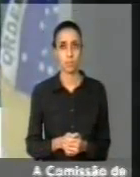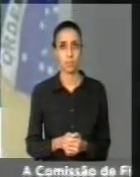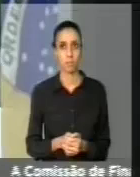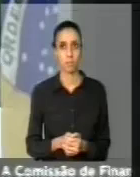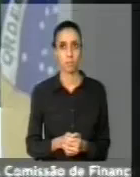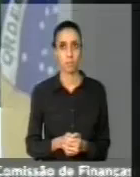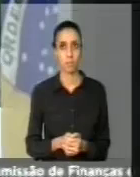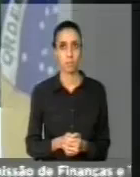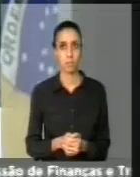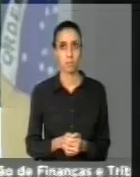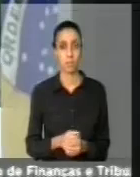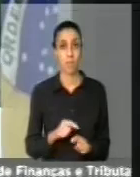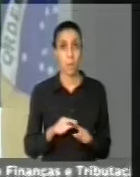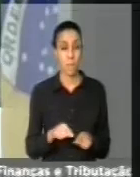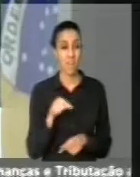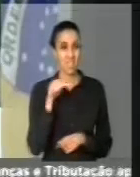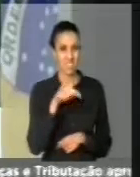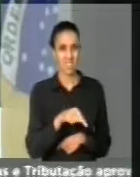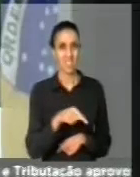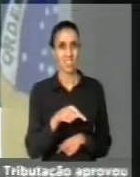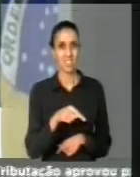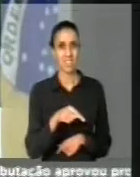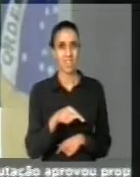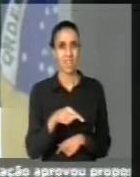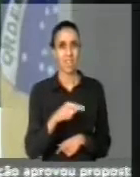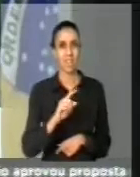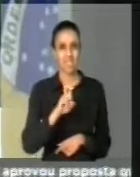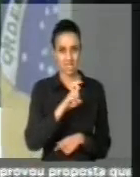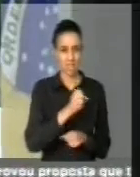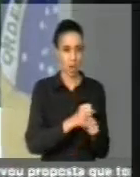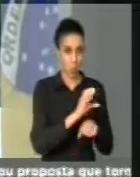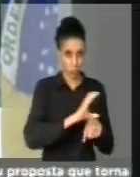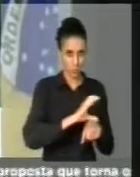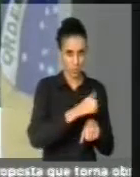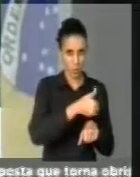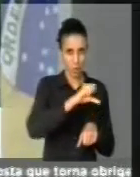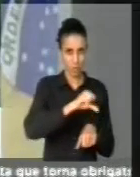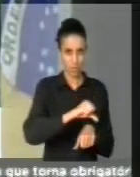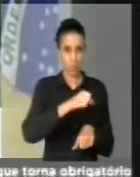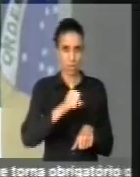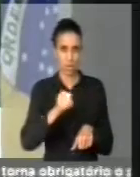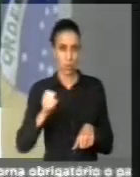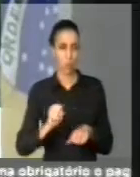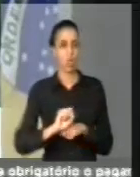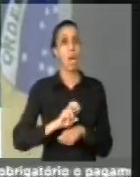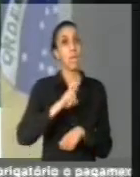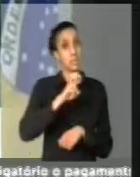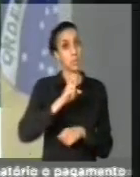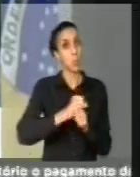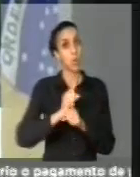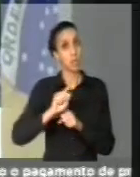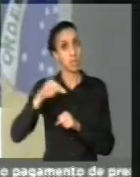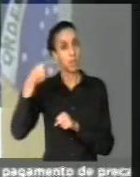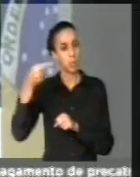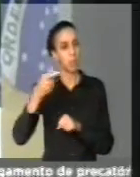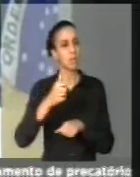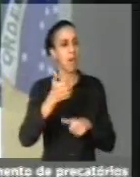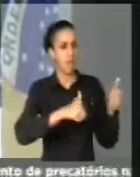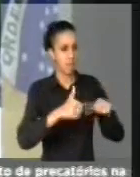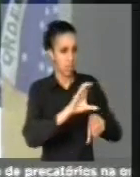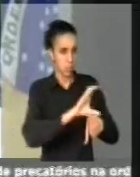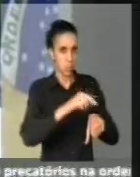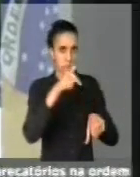ao Roberto Campos e ao seu grupo, para corrigir os erros que, em determinado